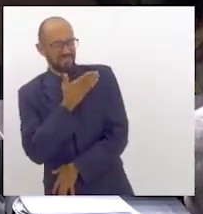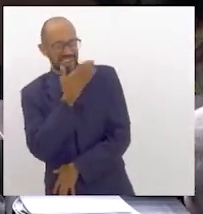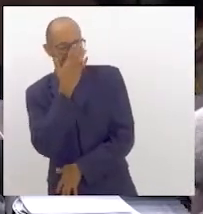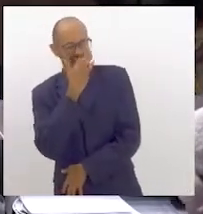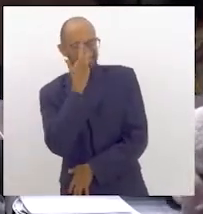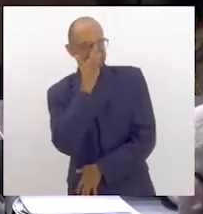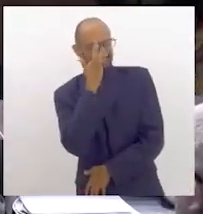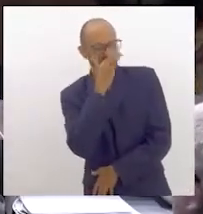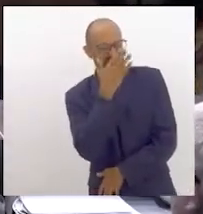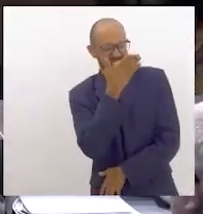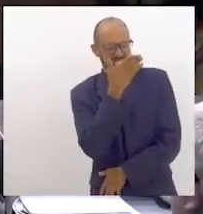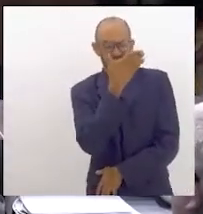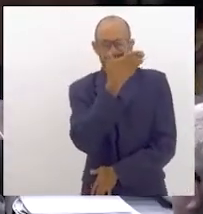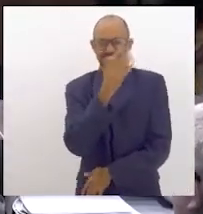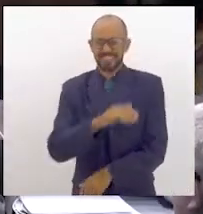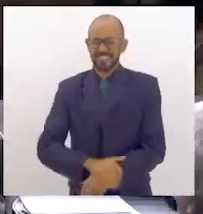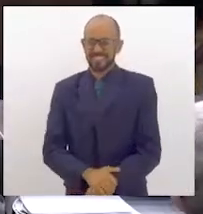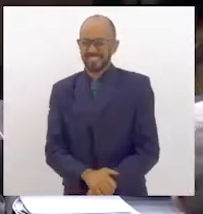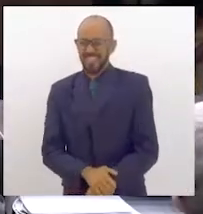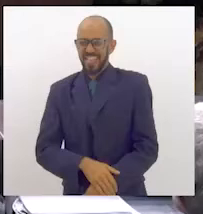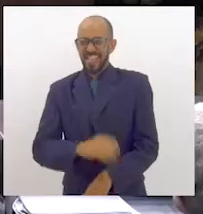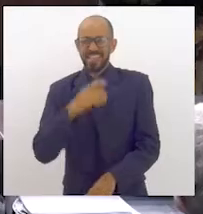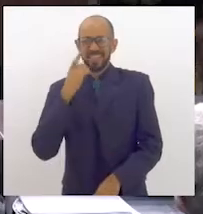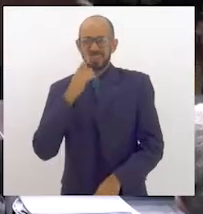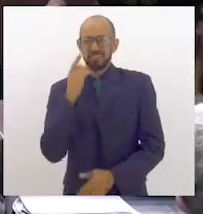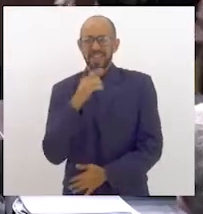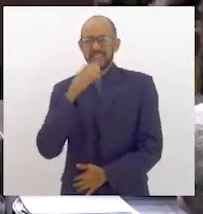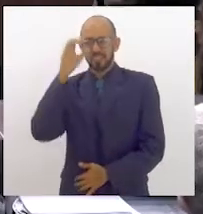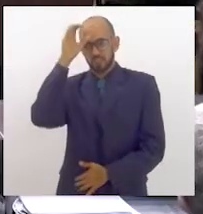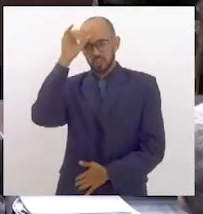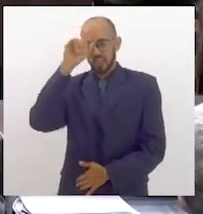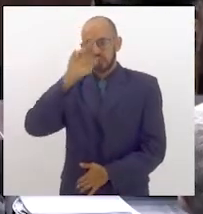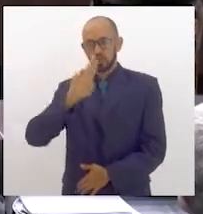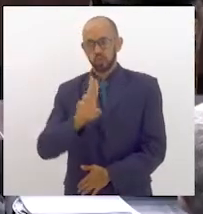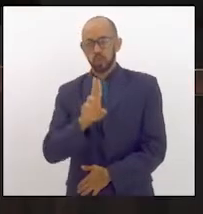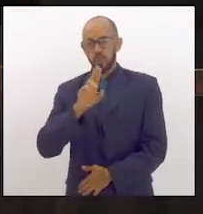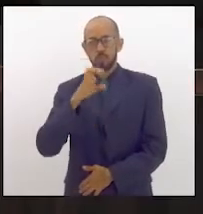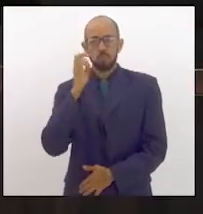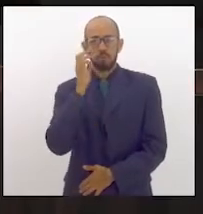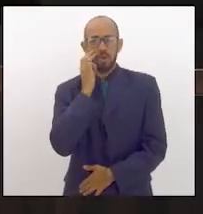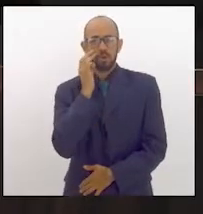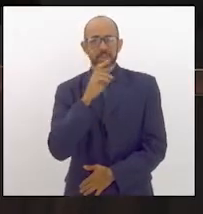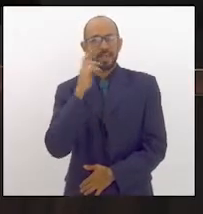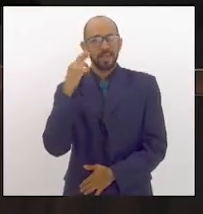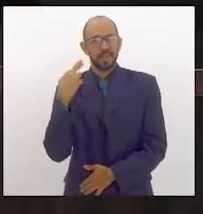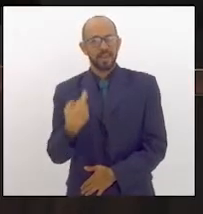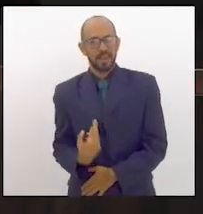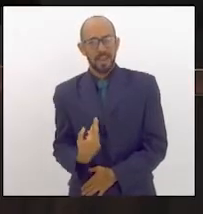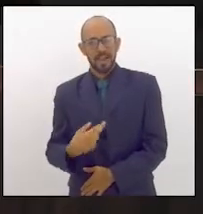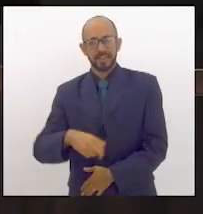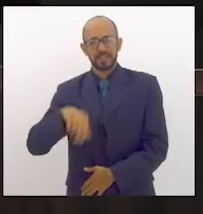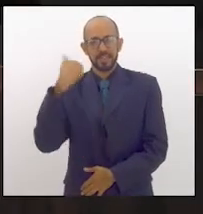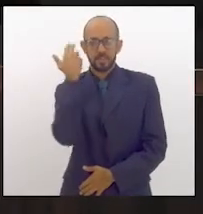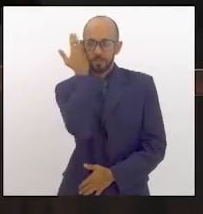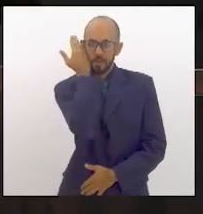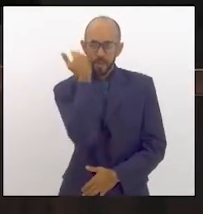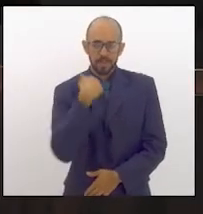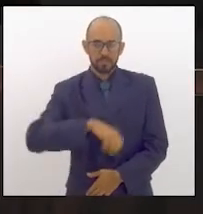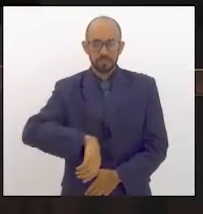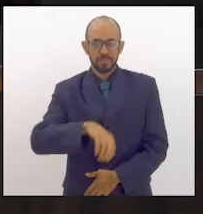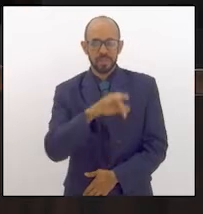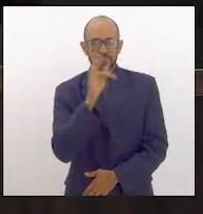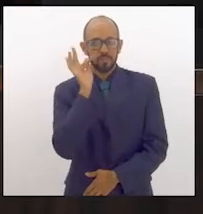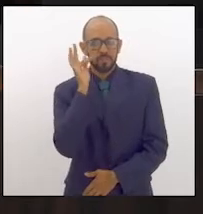agora ele tá com vai botar da tia Ju Deputado da Mônica deputada Renata Deputado Leomar Coelho Deputado